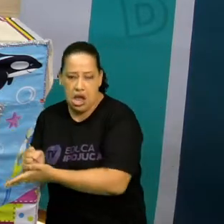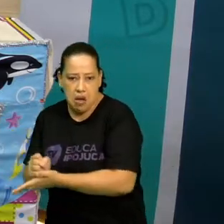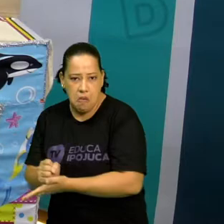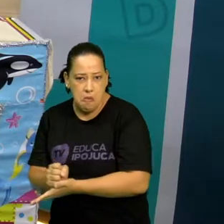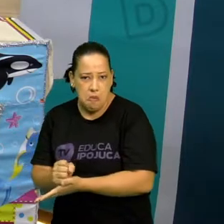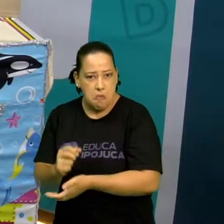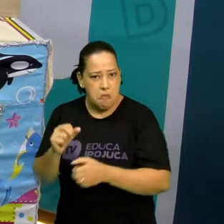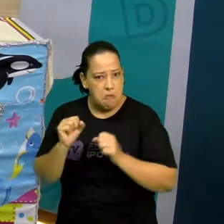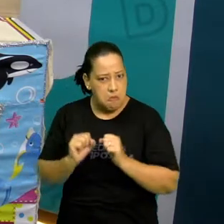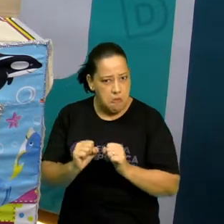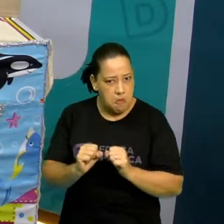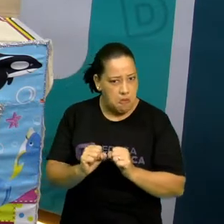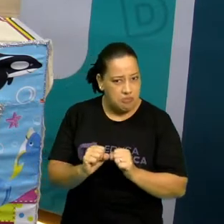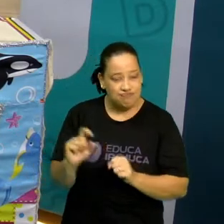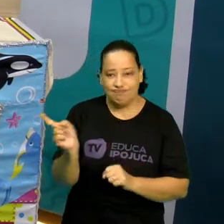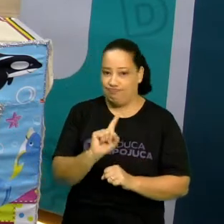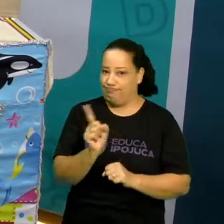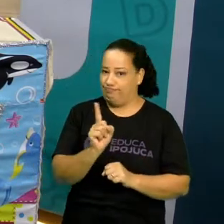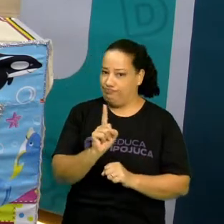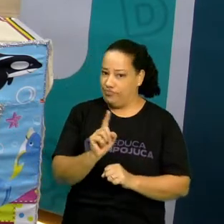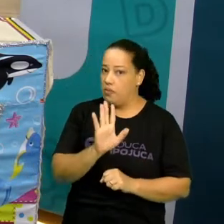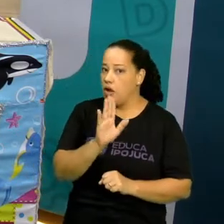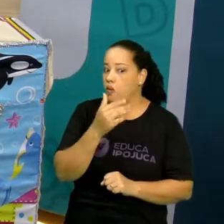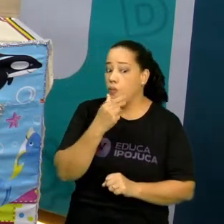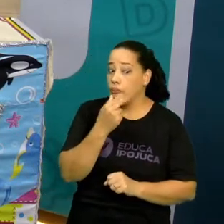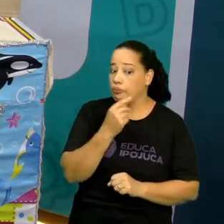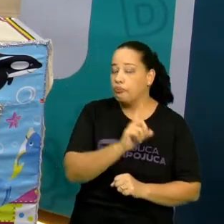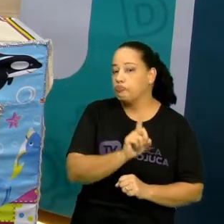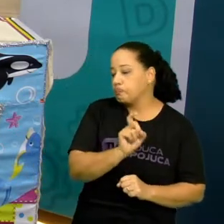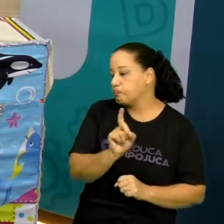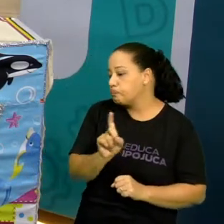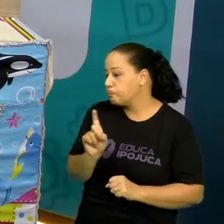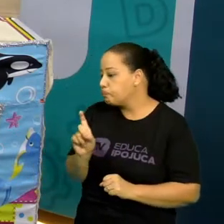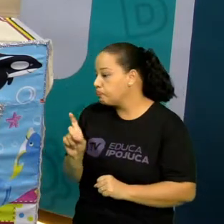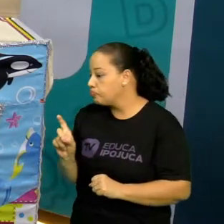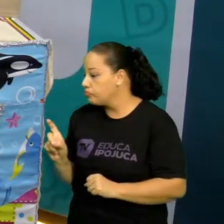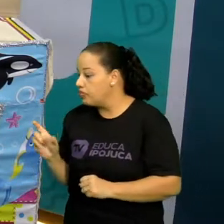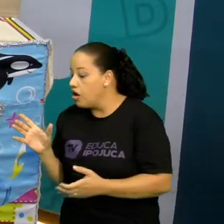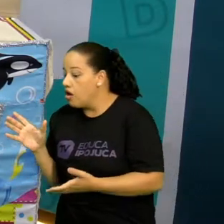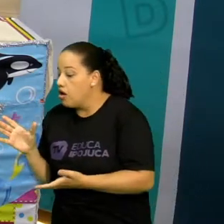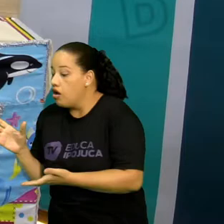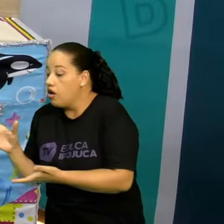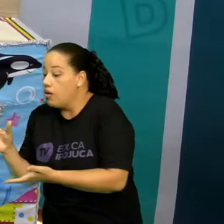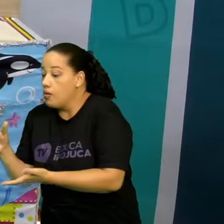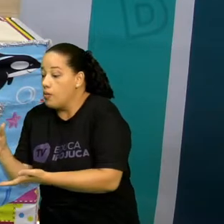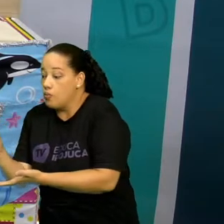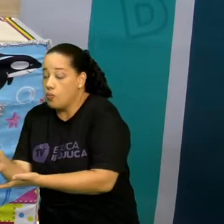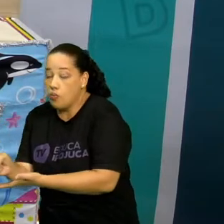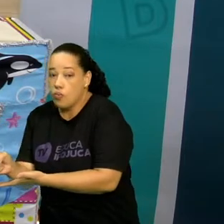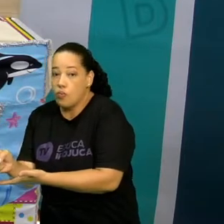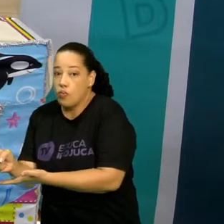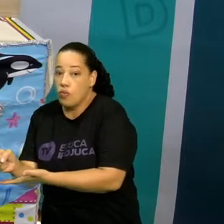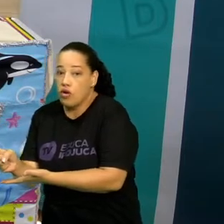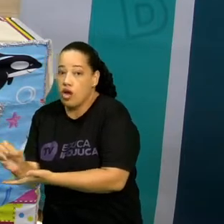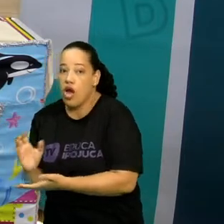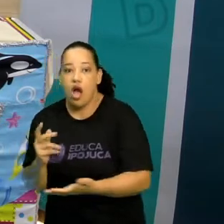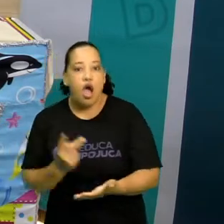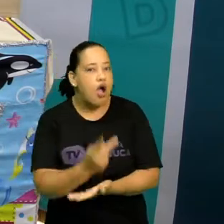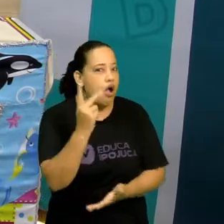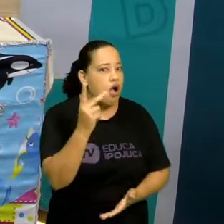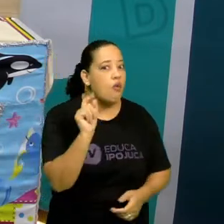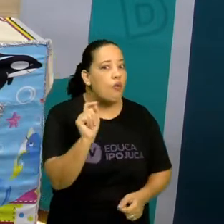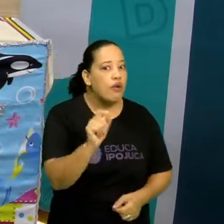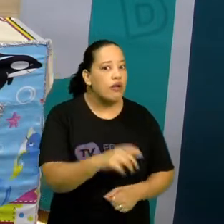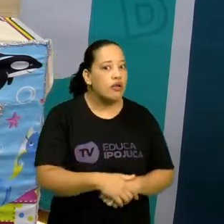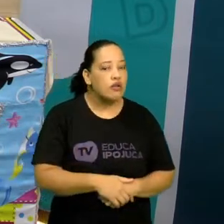pode não tá criança mas ele foi quando ele estava pegando no sabe o que aconteceu